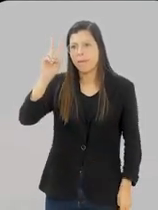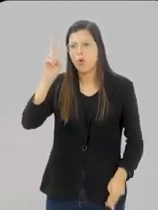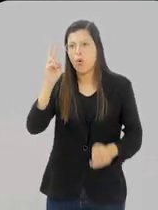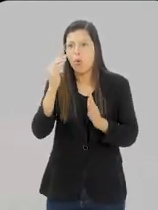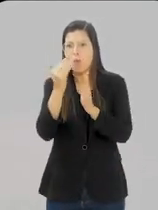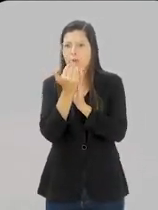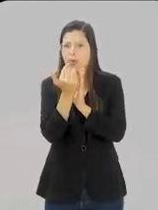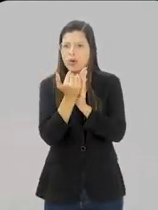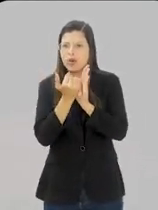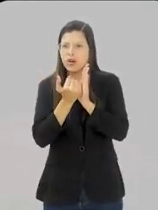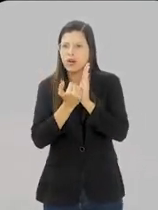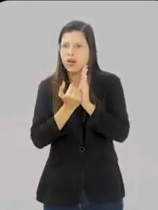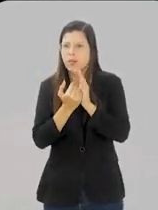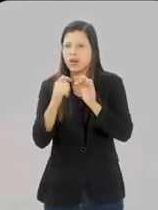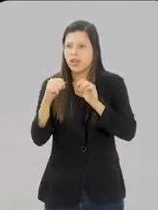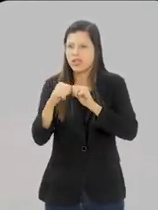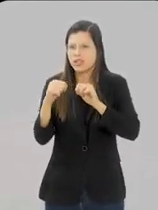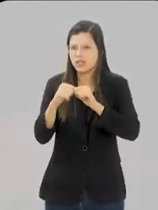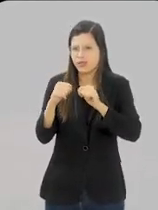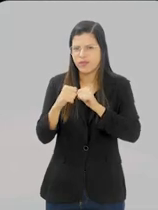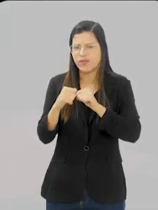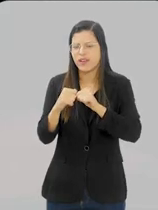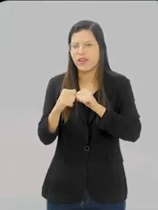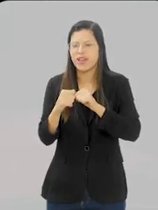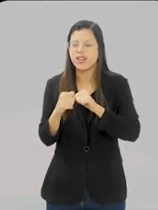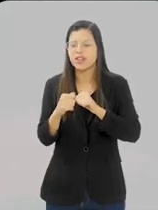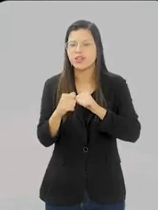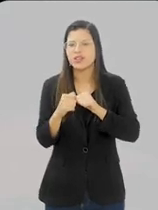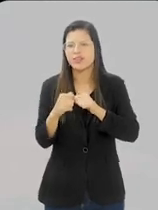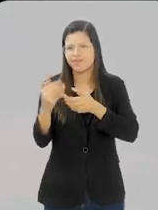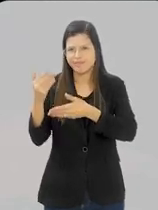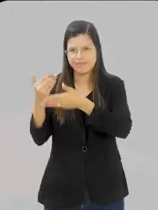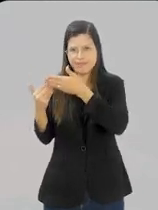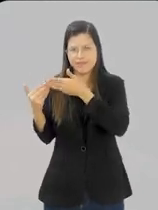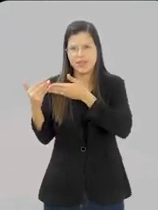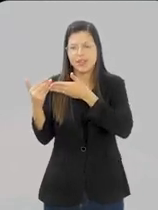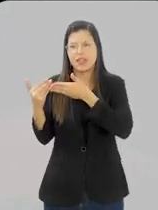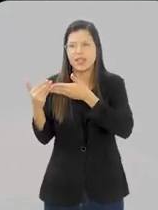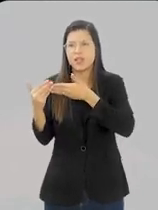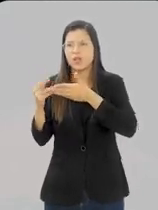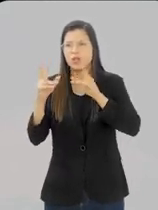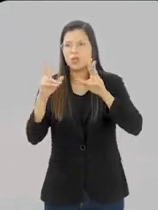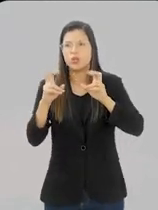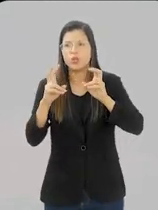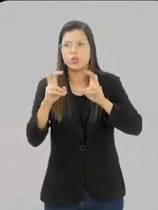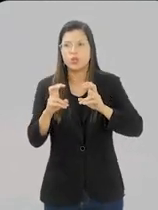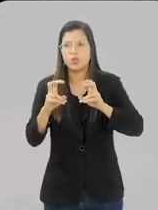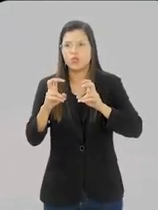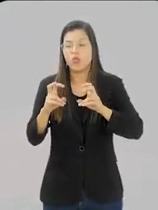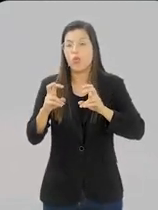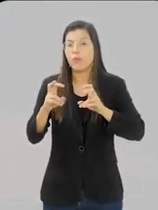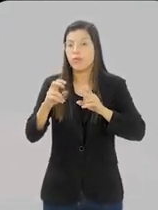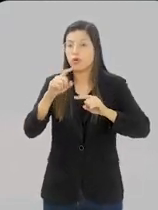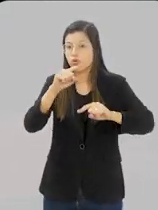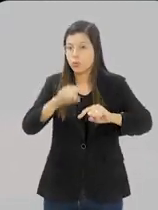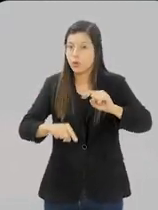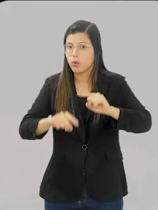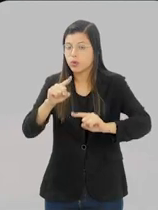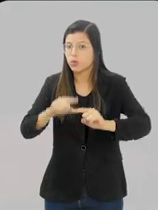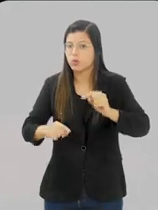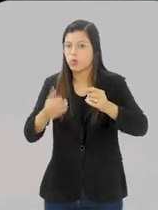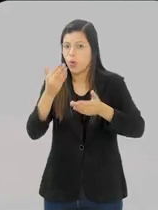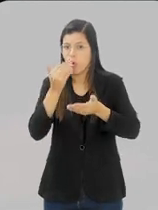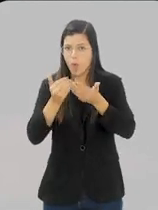um programa recente que a gente fez, por exemplo, sobre as fórmulas e produtos alimentícios